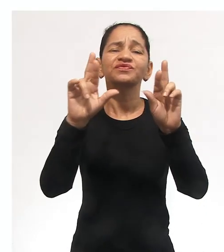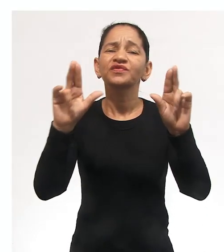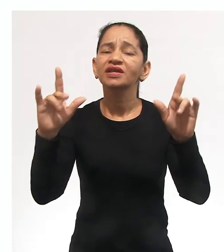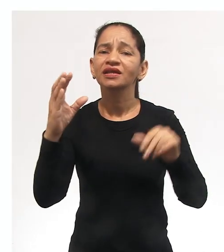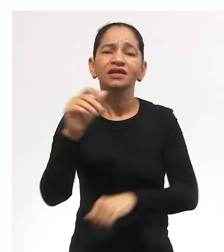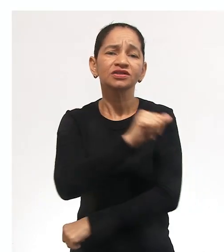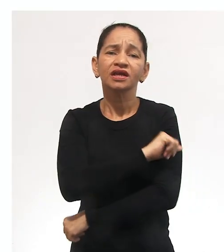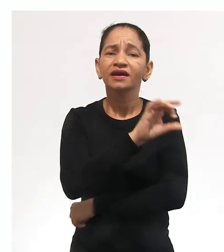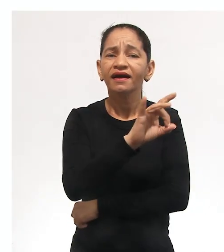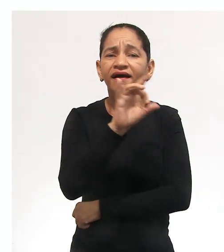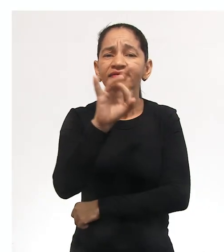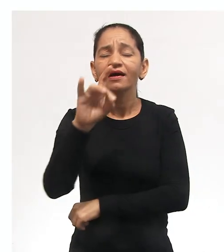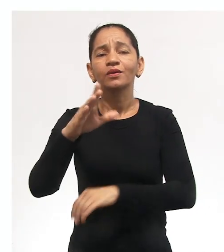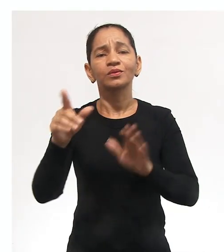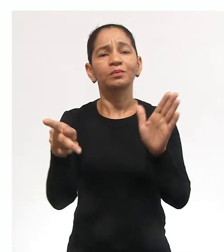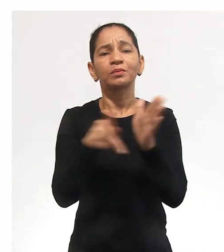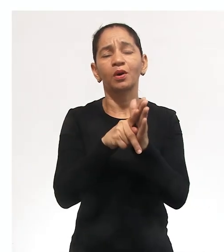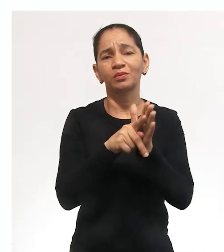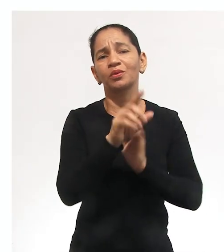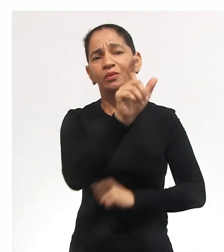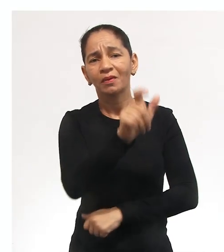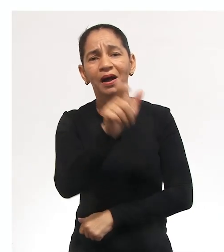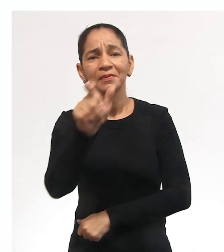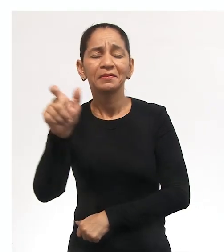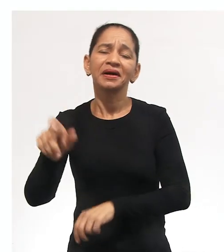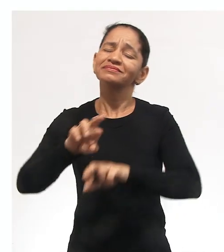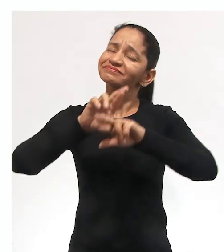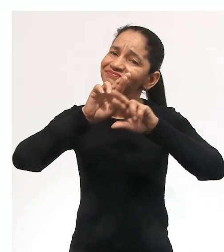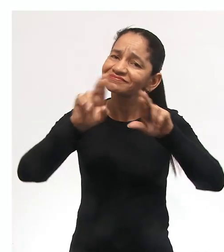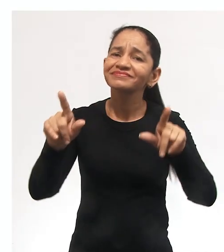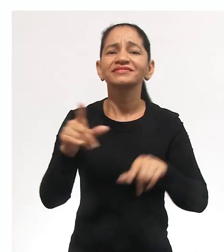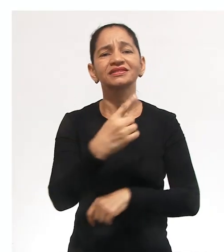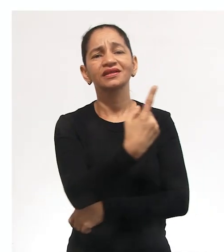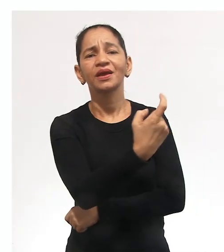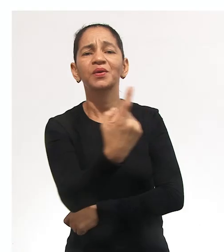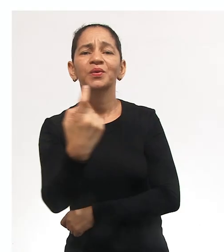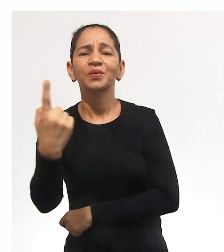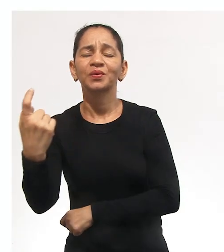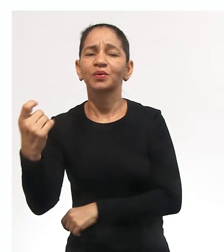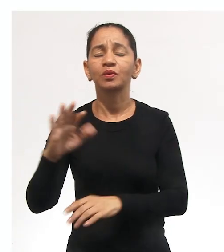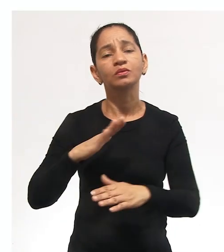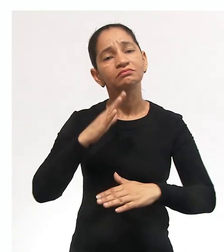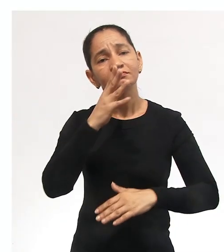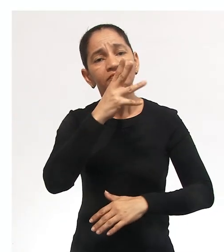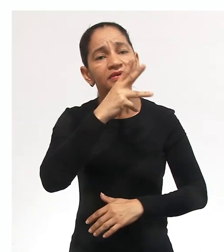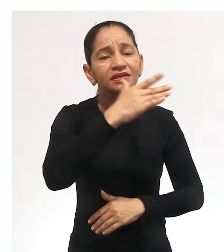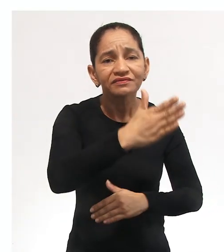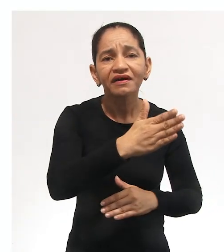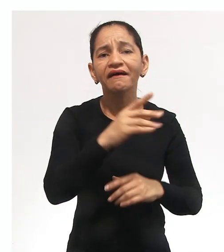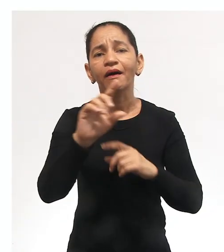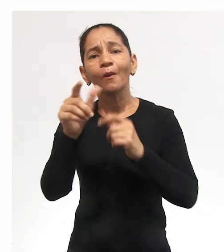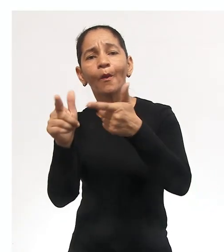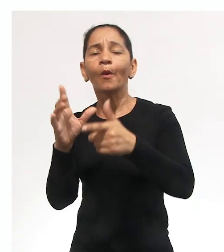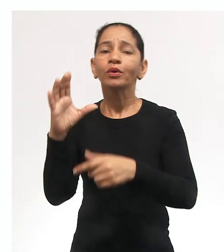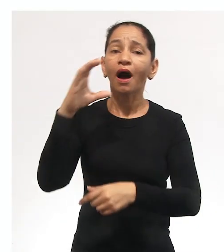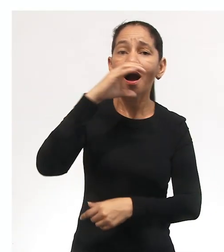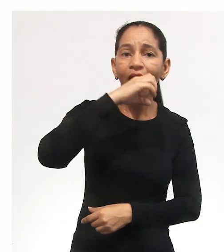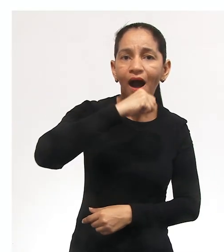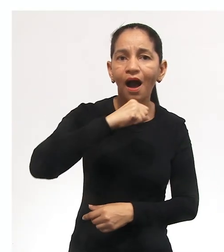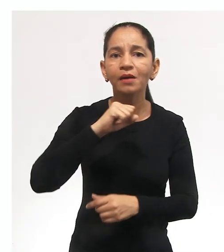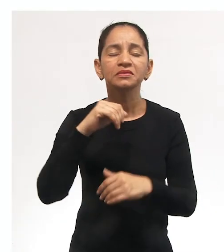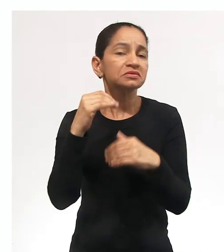estilos de aprendizagem dos alunos. Nós sabemos que cada aluno possui o seu ritmo, né, o